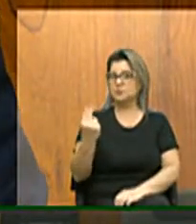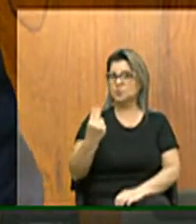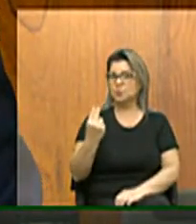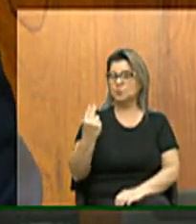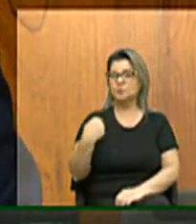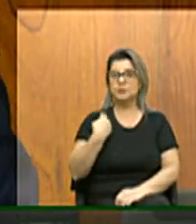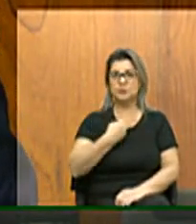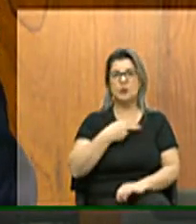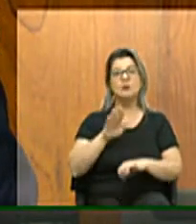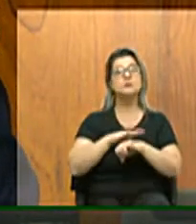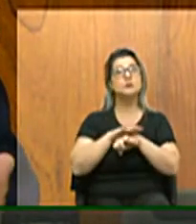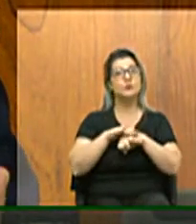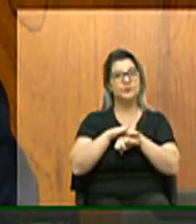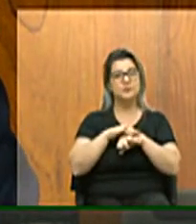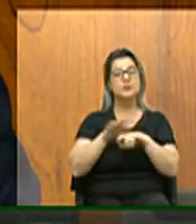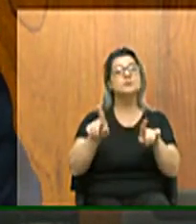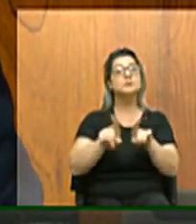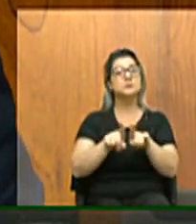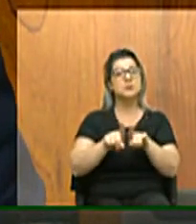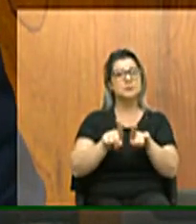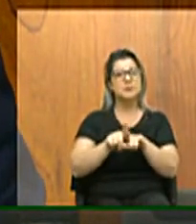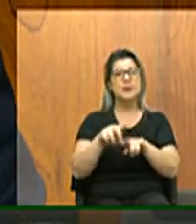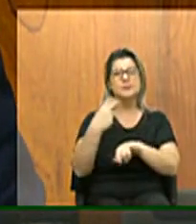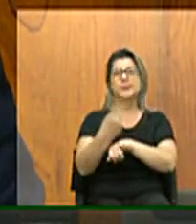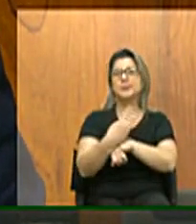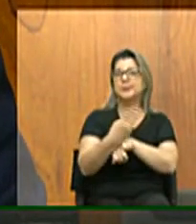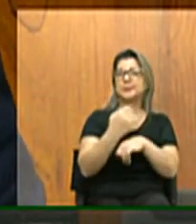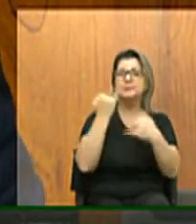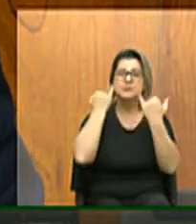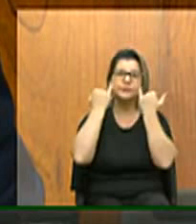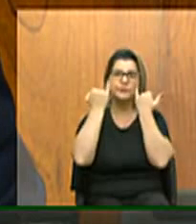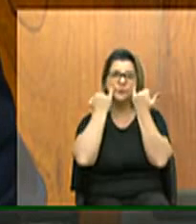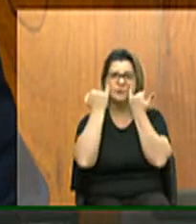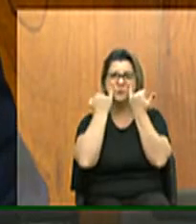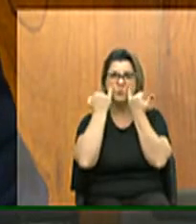nós também fizemos essa busca de informações